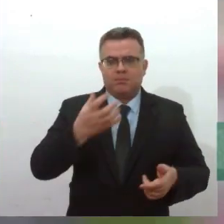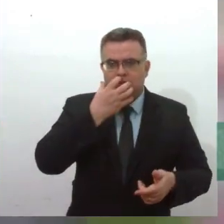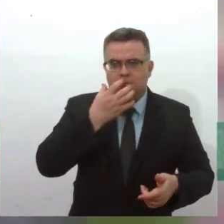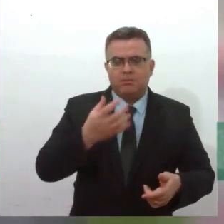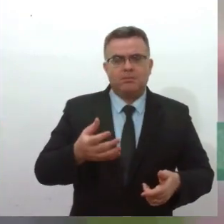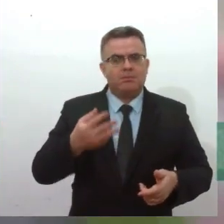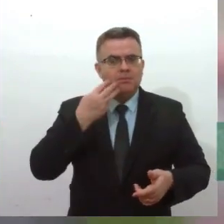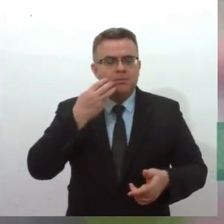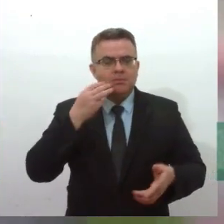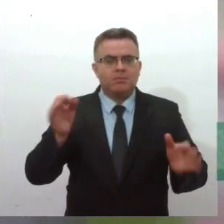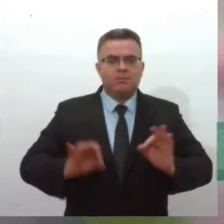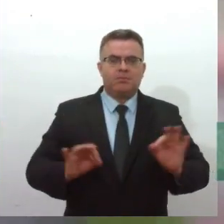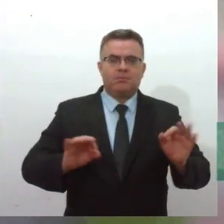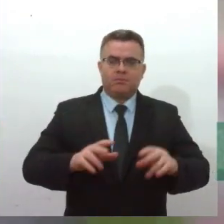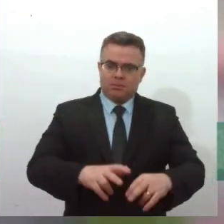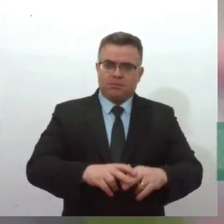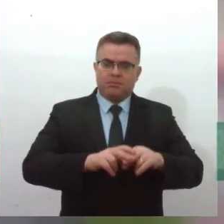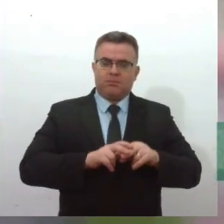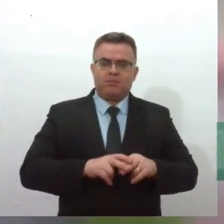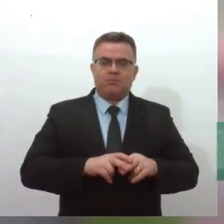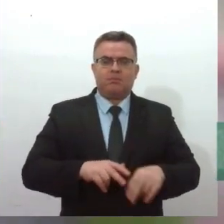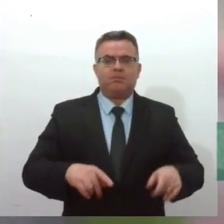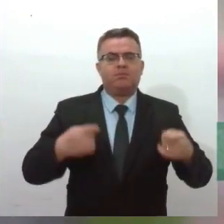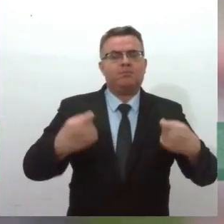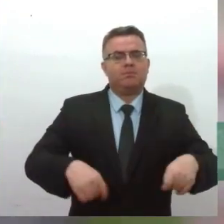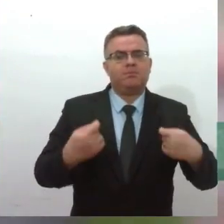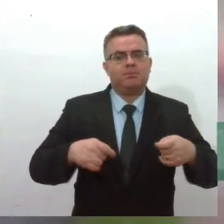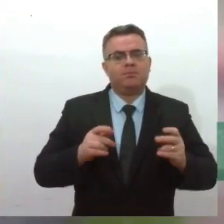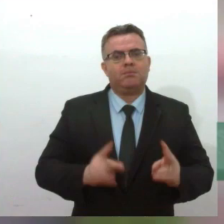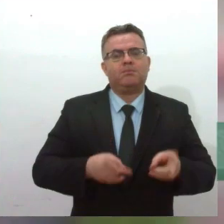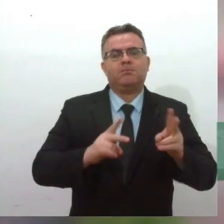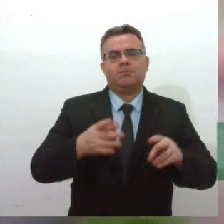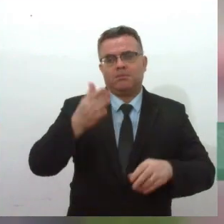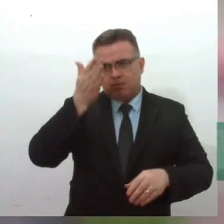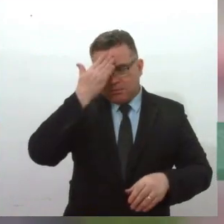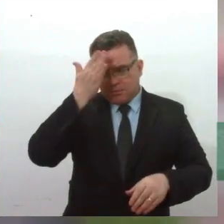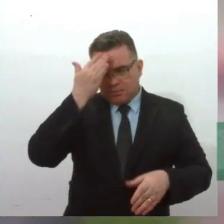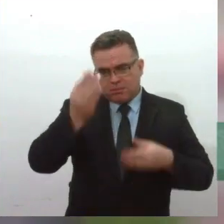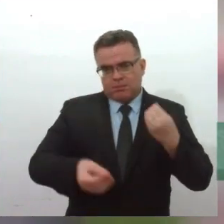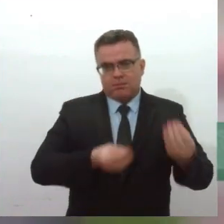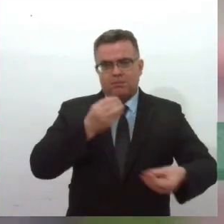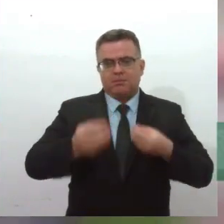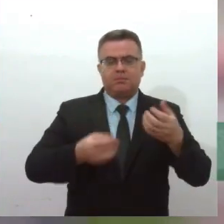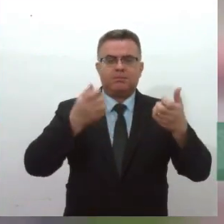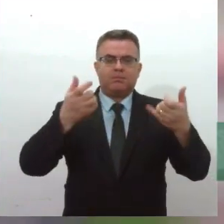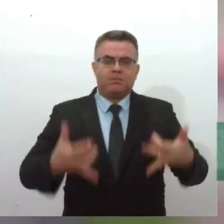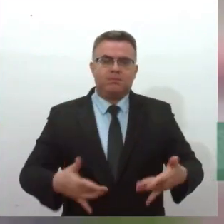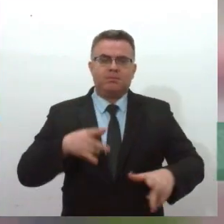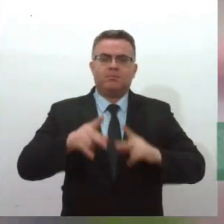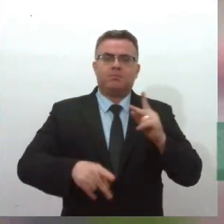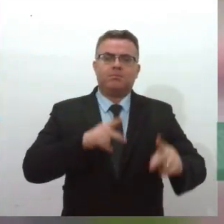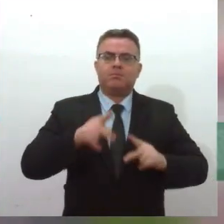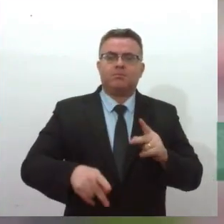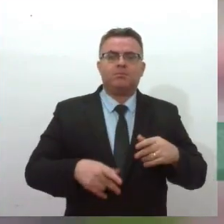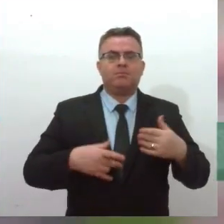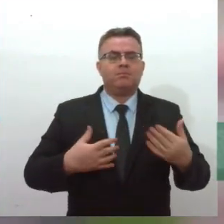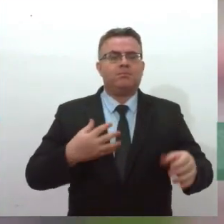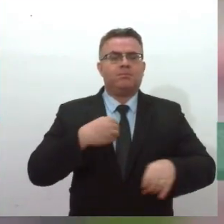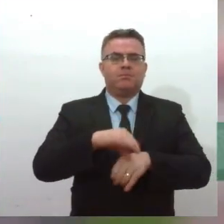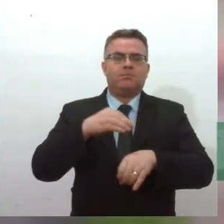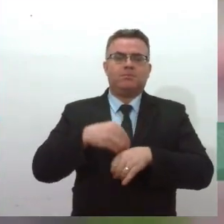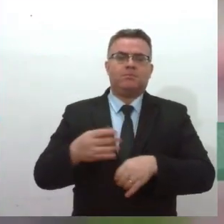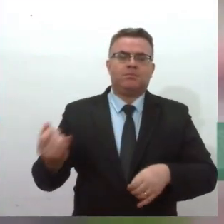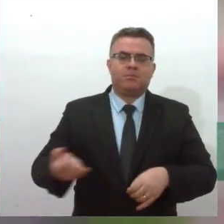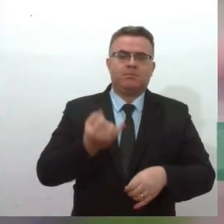ocupado Então às vezes a gente precisa entender um pouco p mais nesse cenário explicar pra população ter essa Parte Educacional e